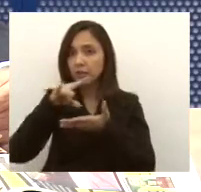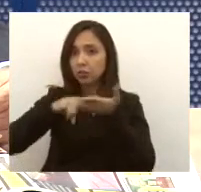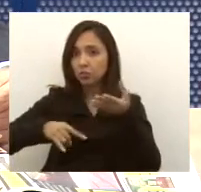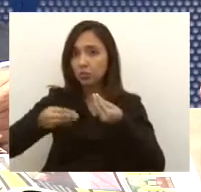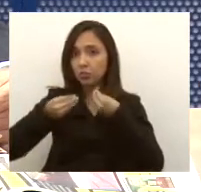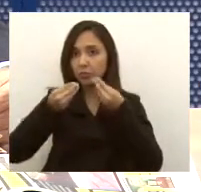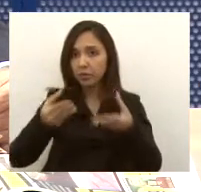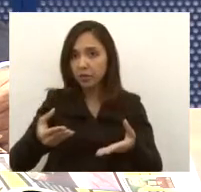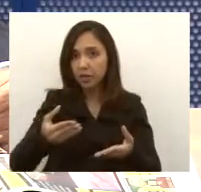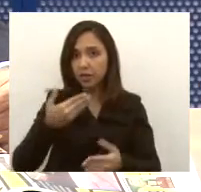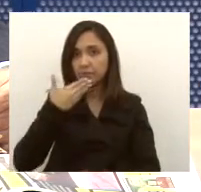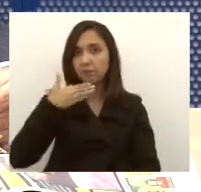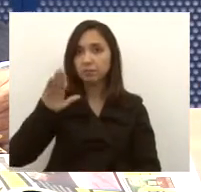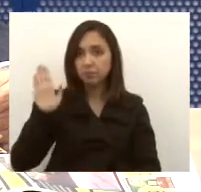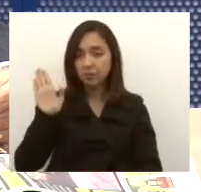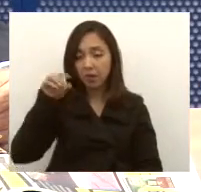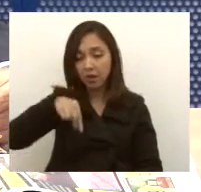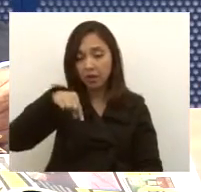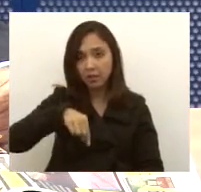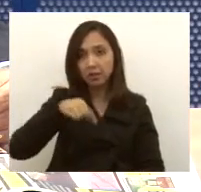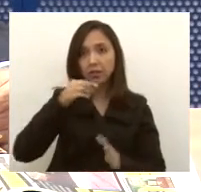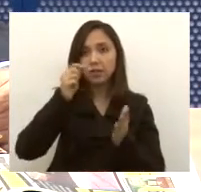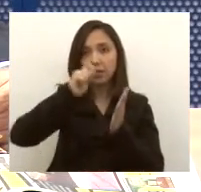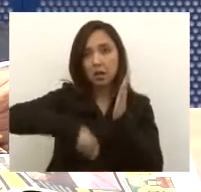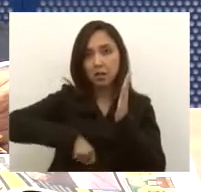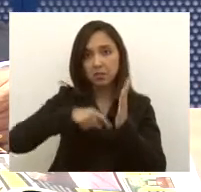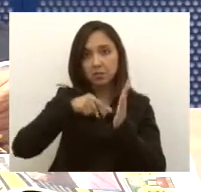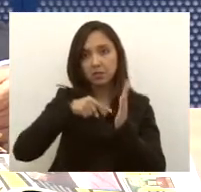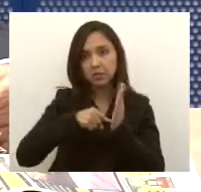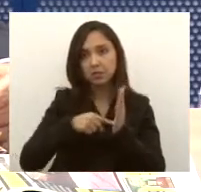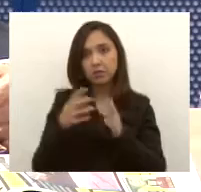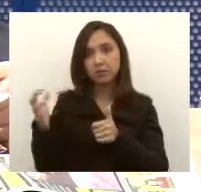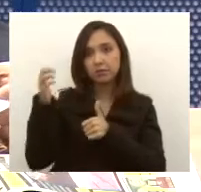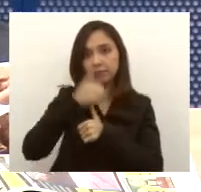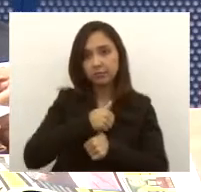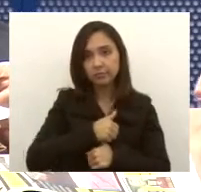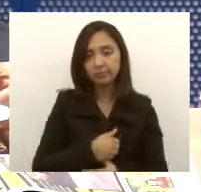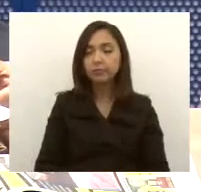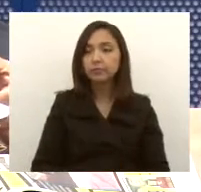necessária, prestar o compromisso regimental e assinar o termo de posse.